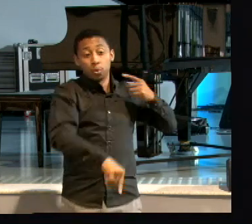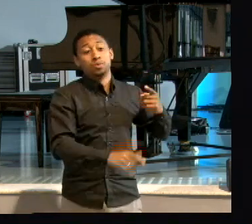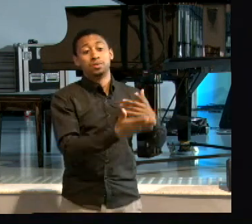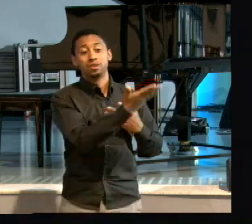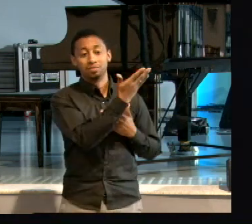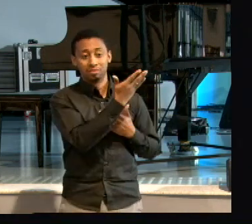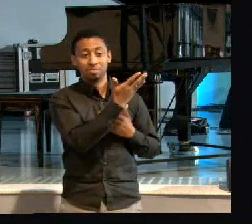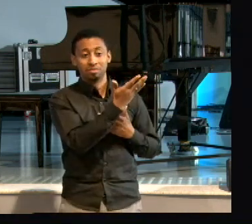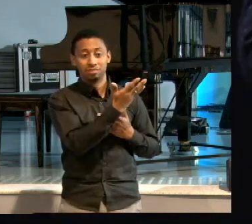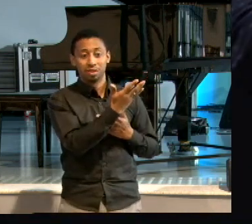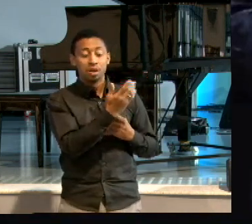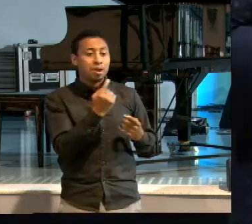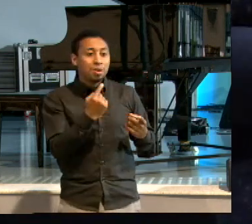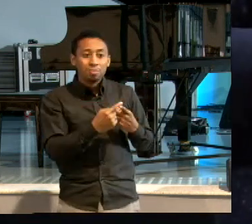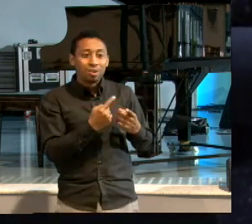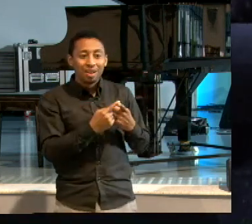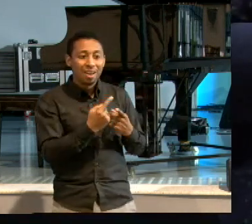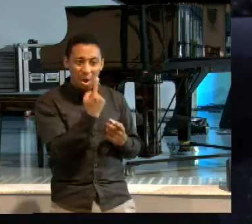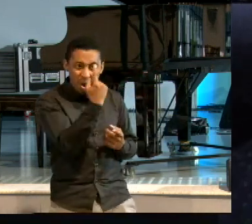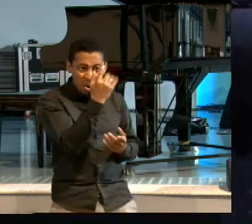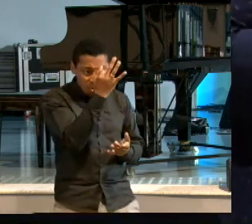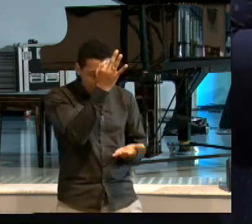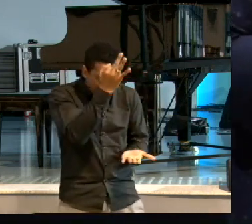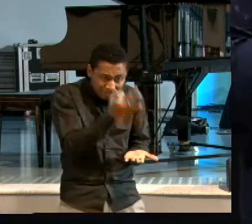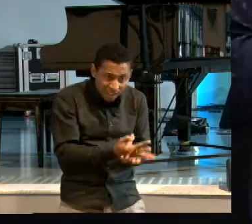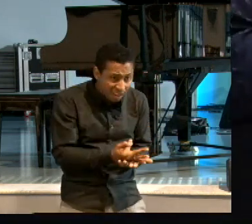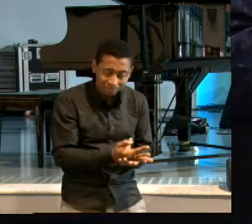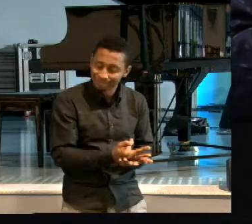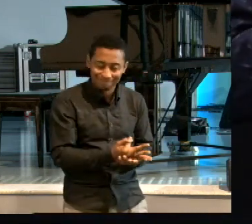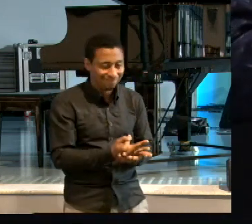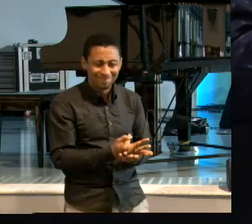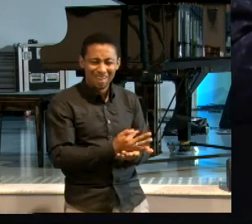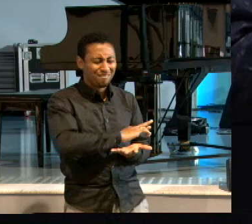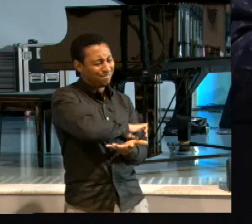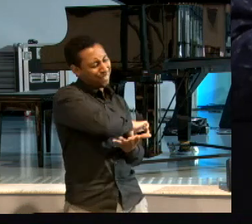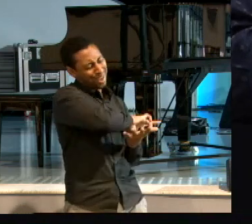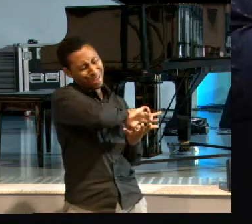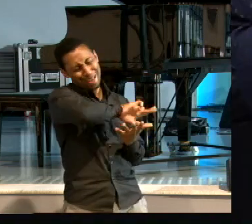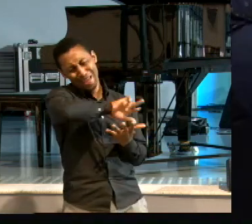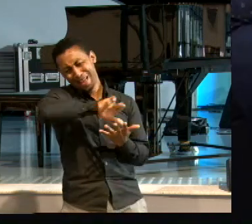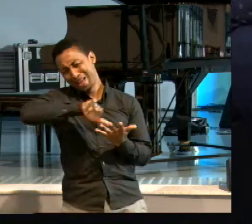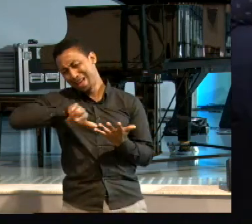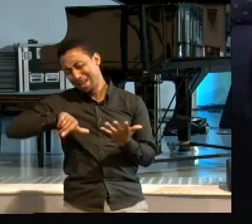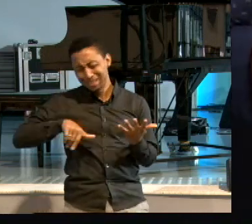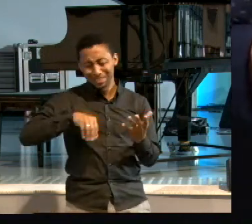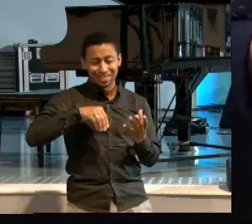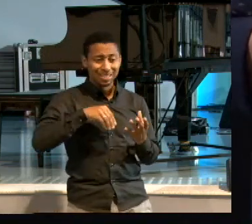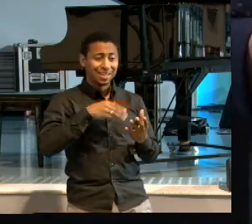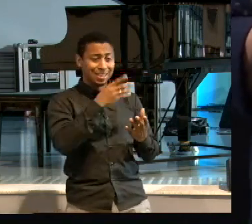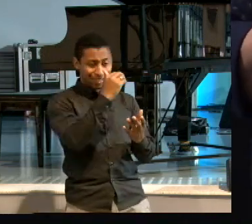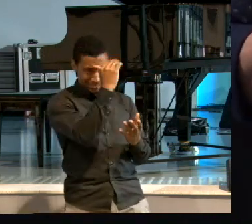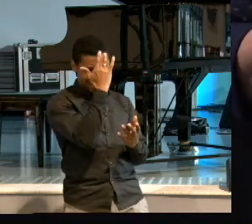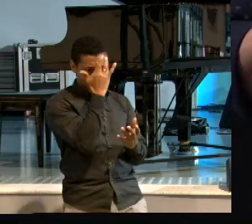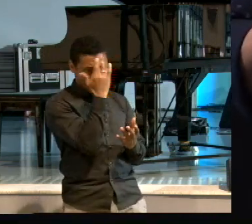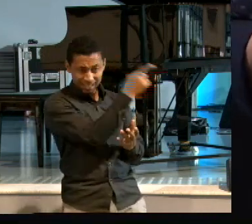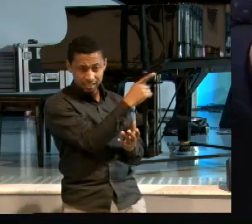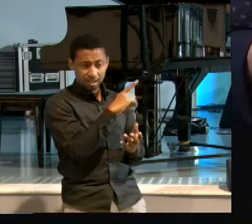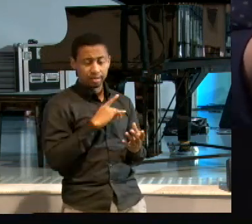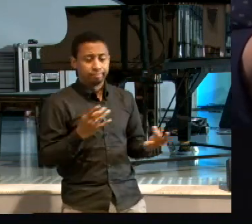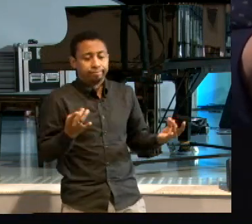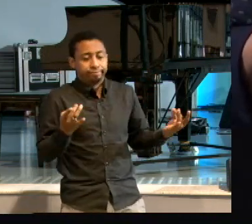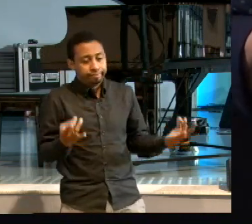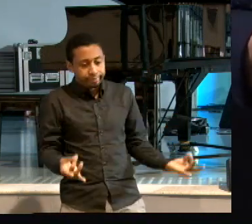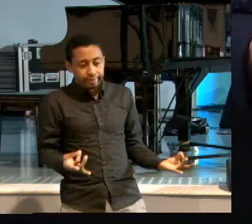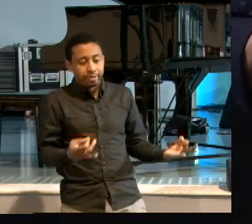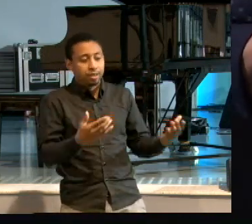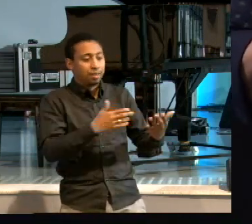Índia, você não tem um único tipo de fé. Você vai encontrar lá todo tipo de fé. A Índia não é só o berço do hinduísmo, mas também é o berço do budismo. Mas lá